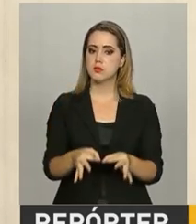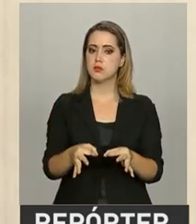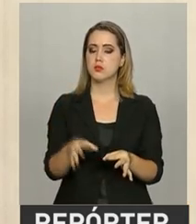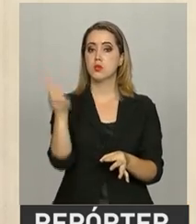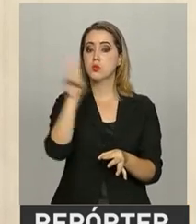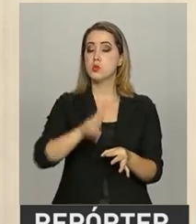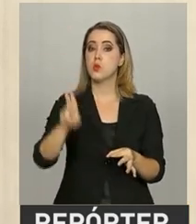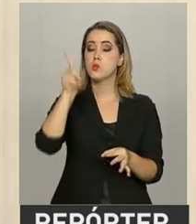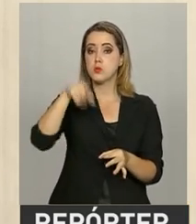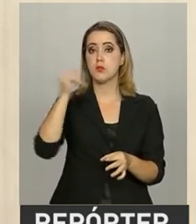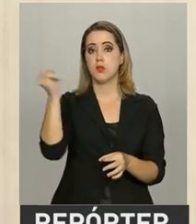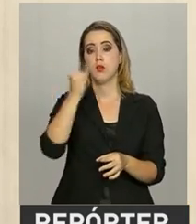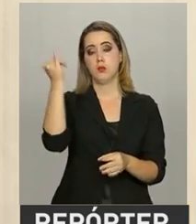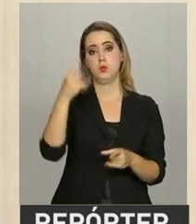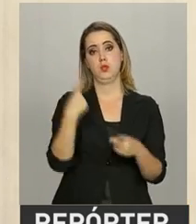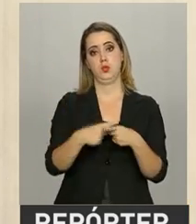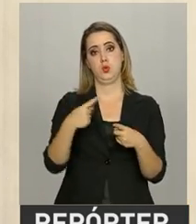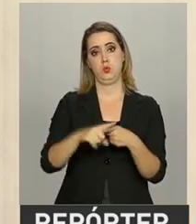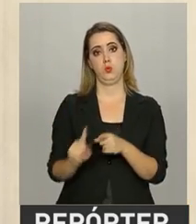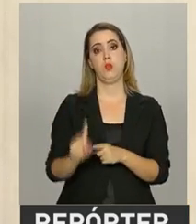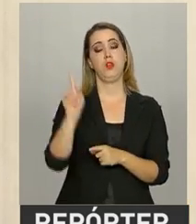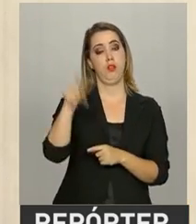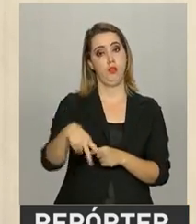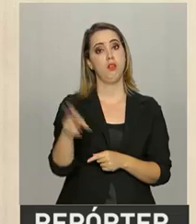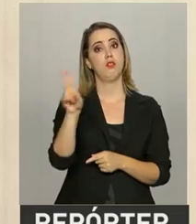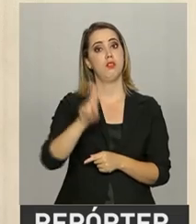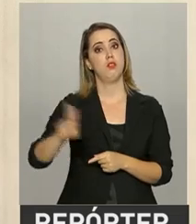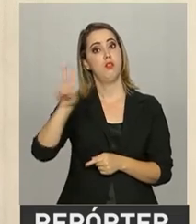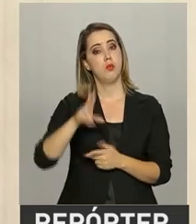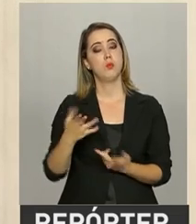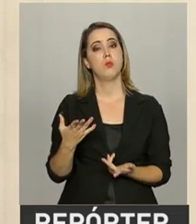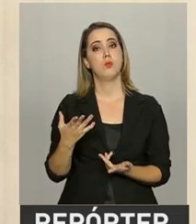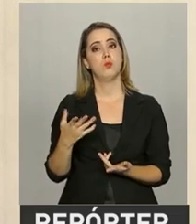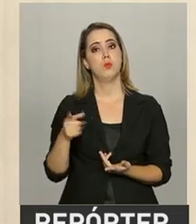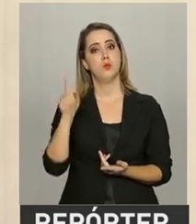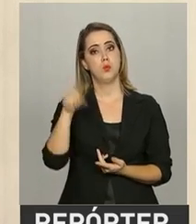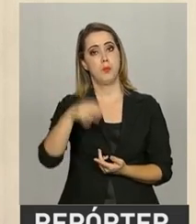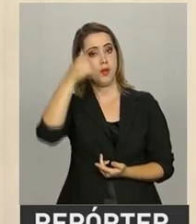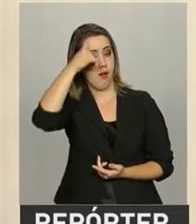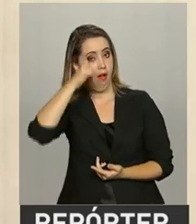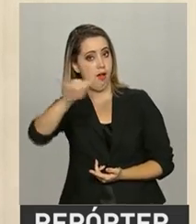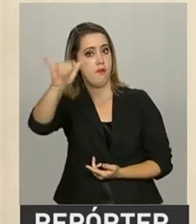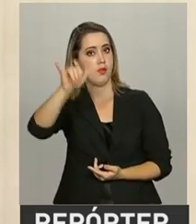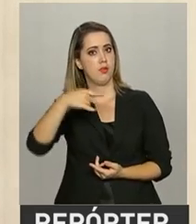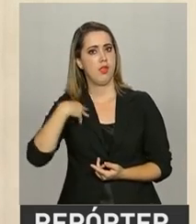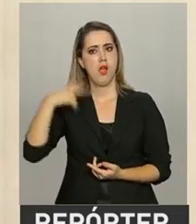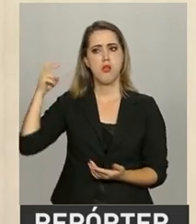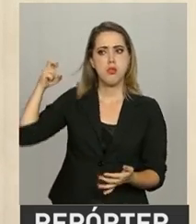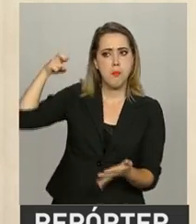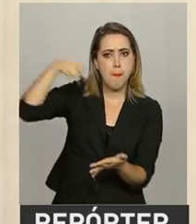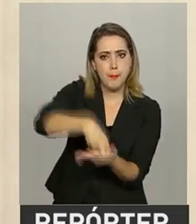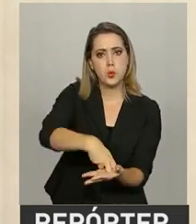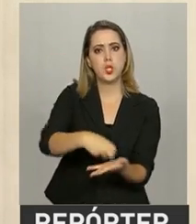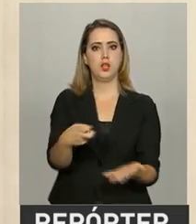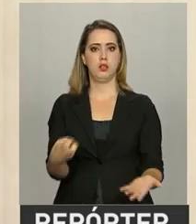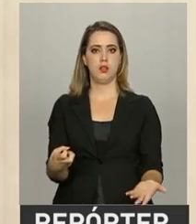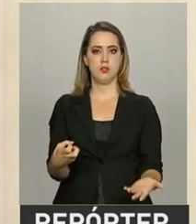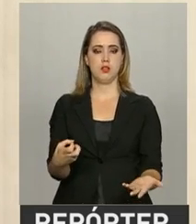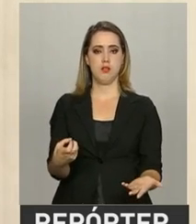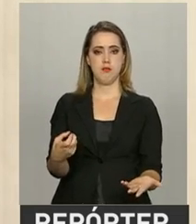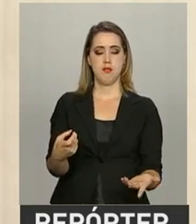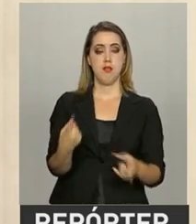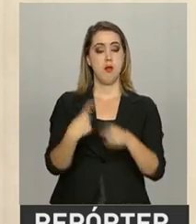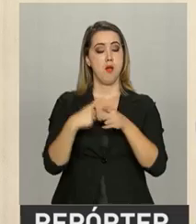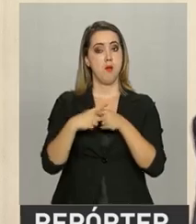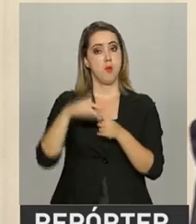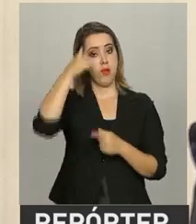é importantíssimo, porque é um instrumento, ao mesmo tempo, de prevenção e repressão. É prevenção em